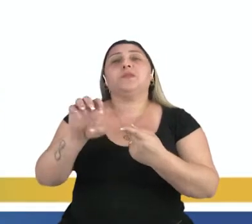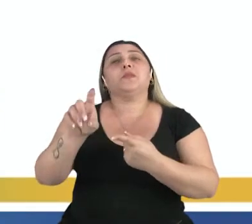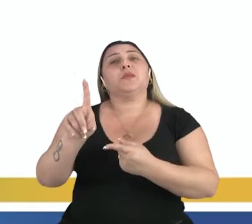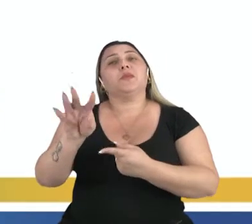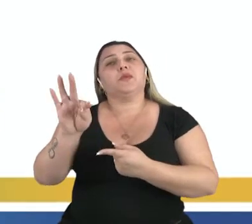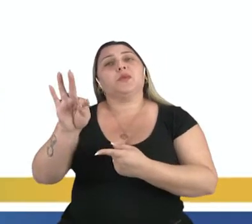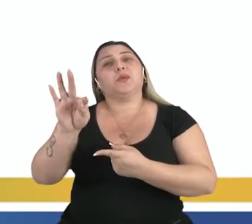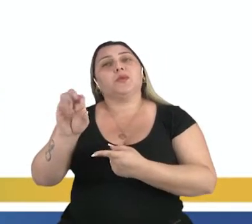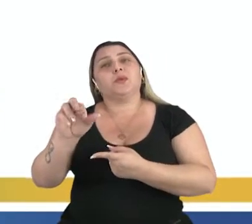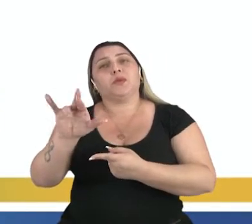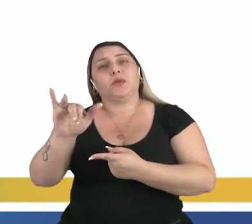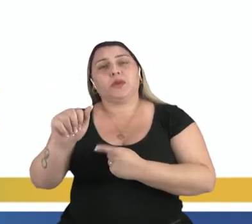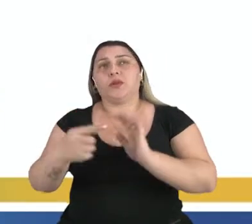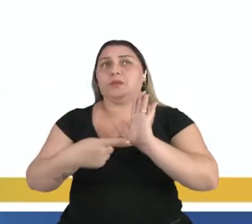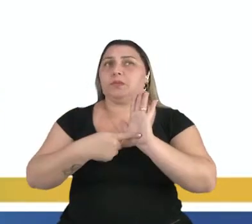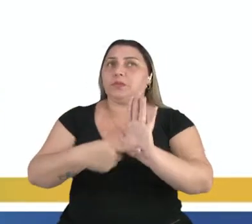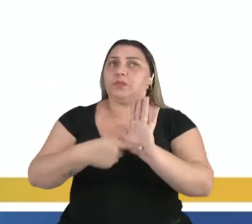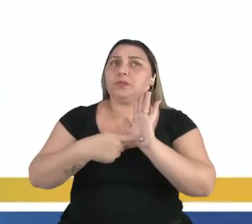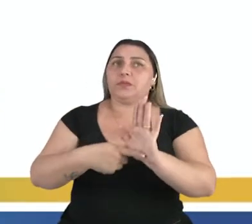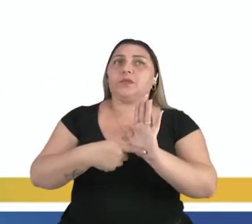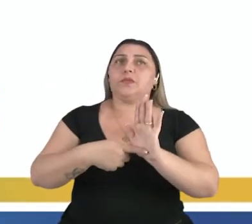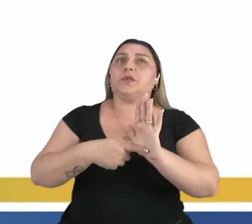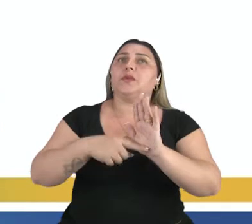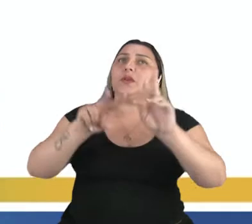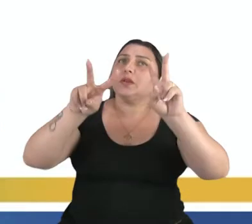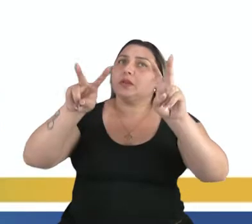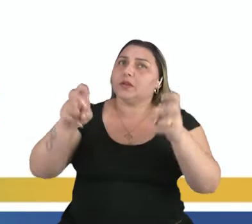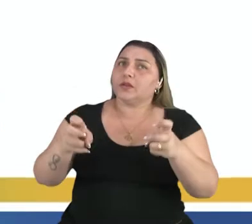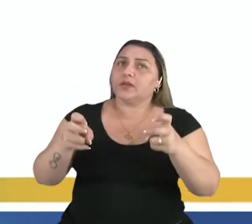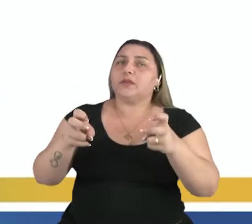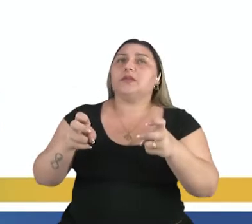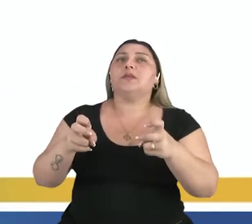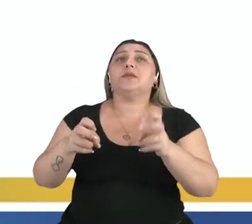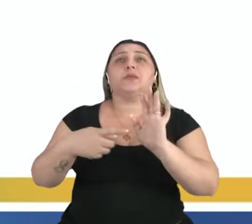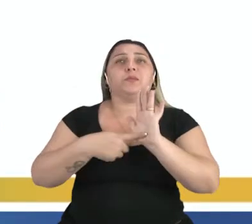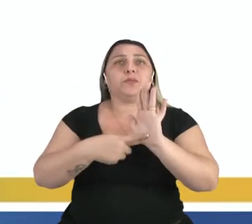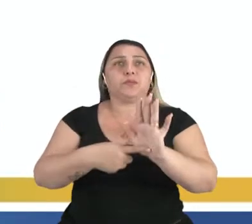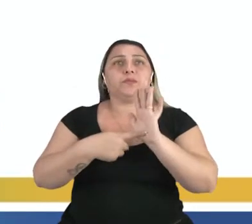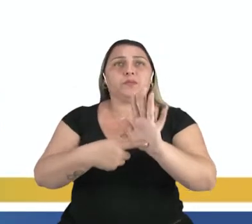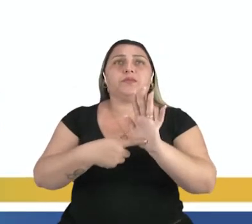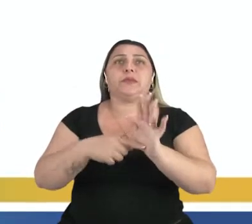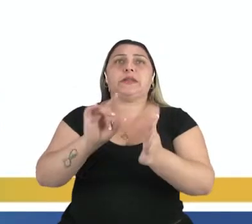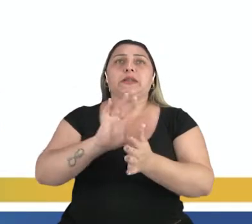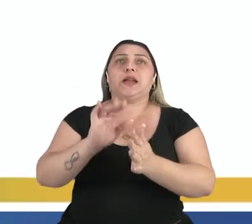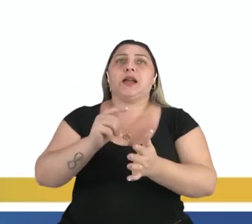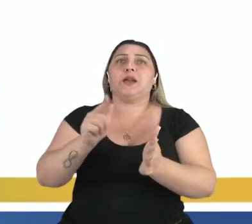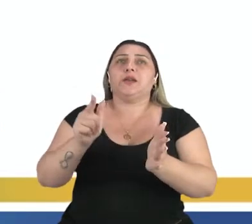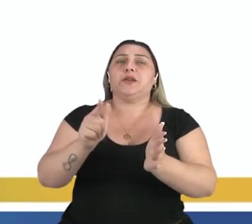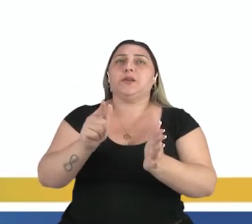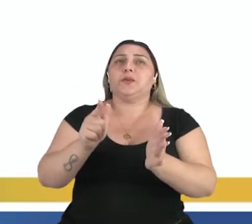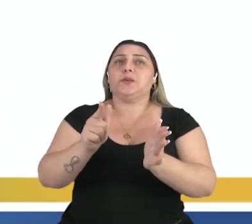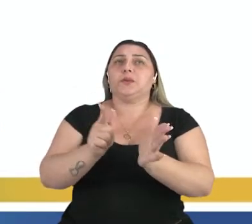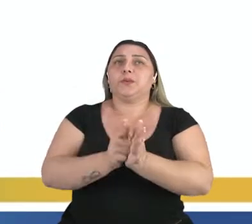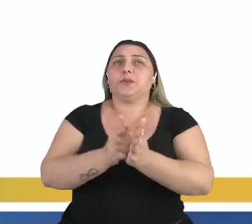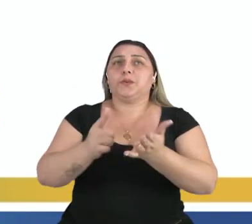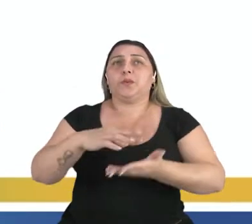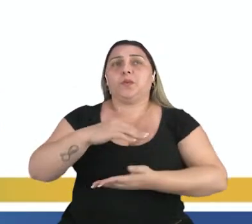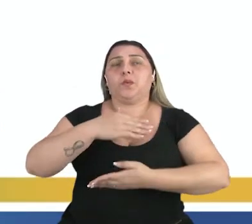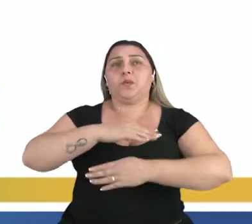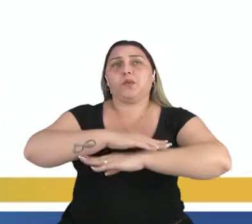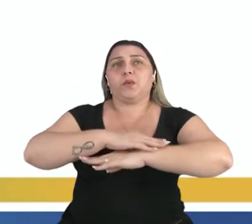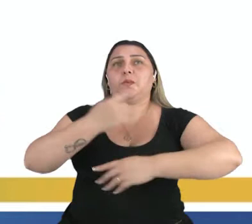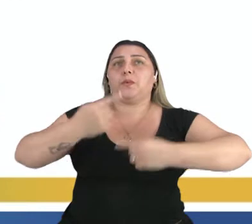os editoriais que apresentam os assuntos que serão abordados em cada seção do jornal, ou